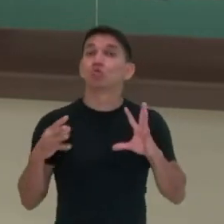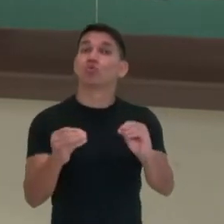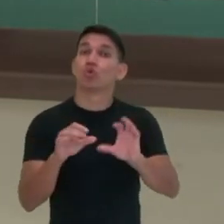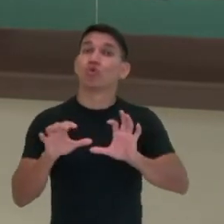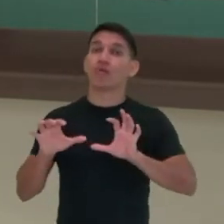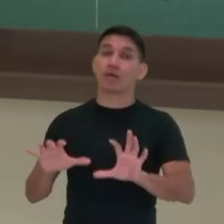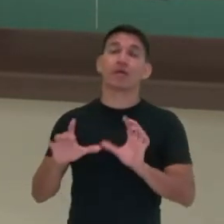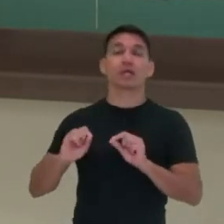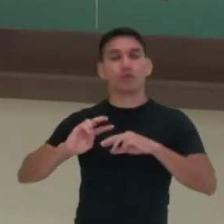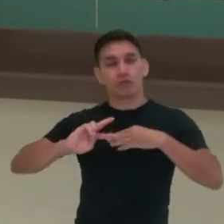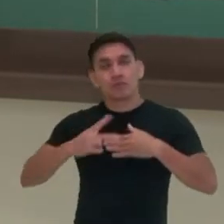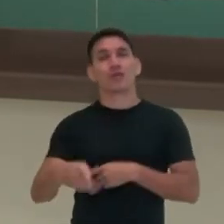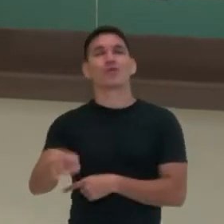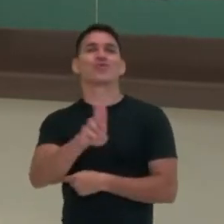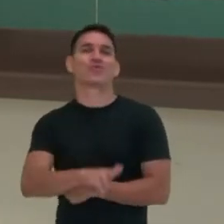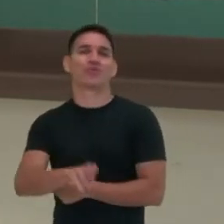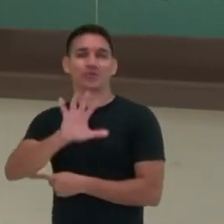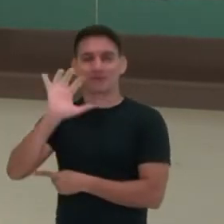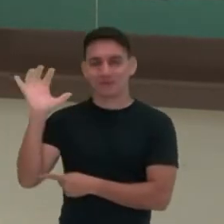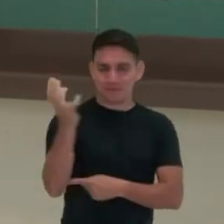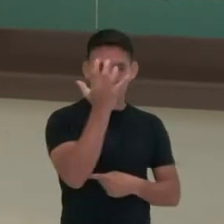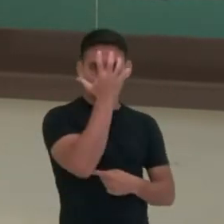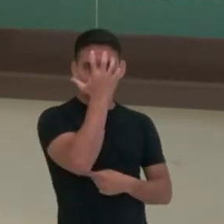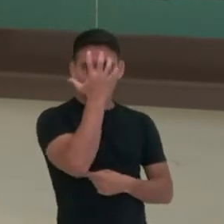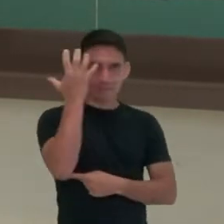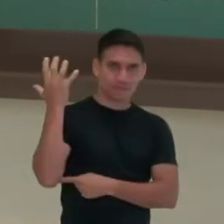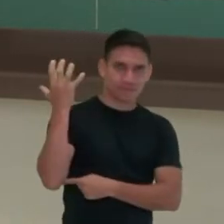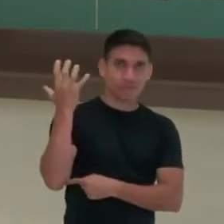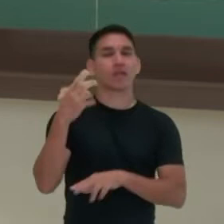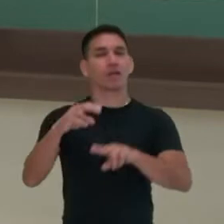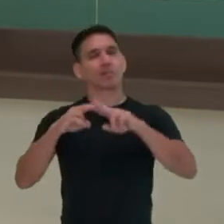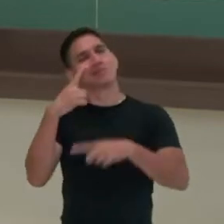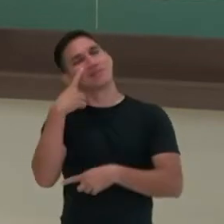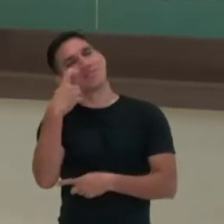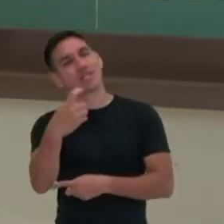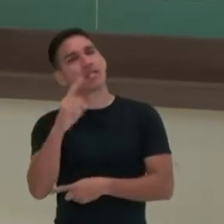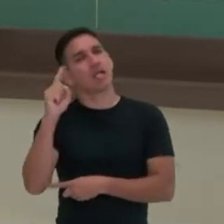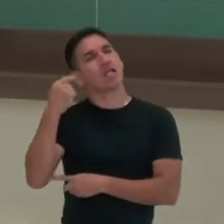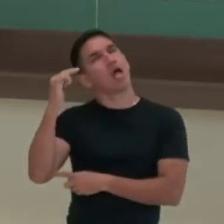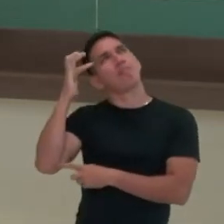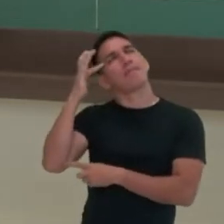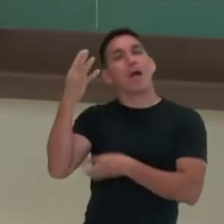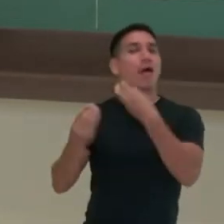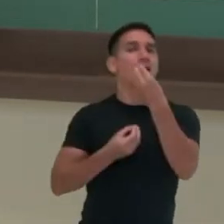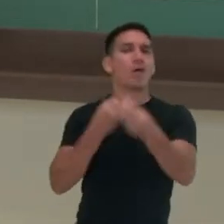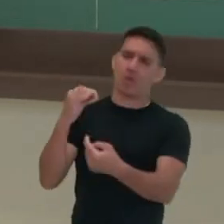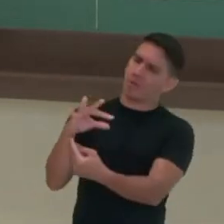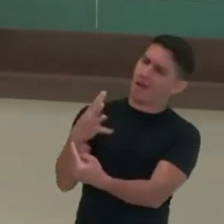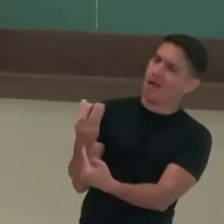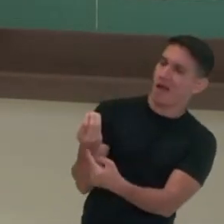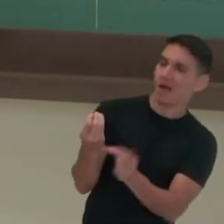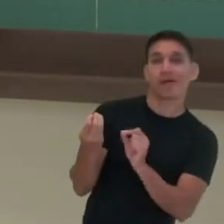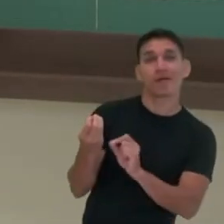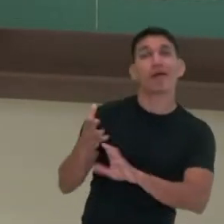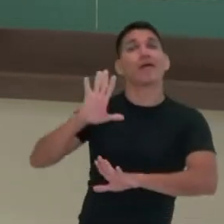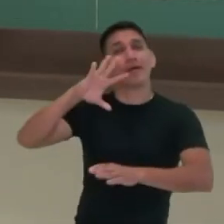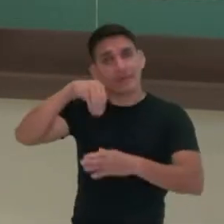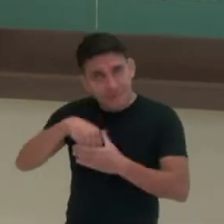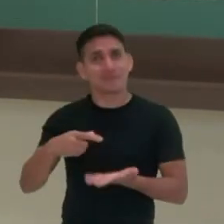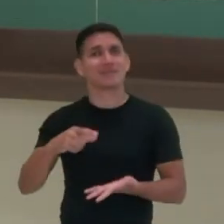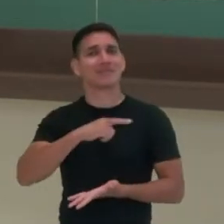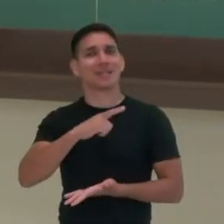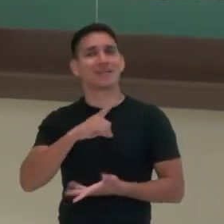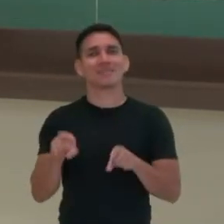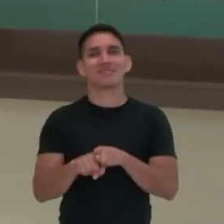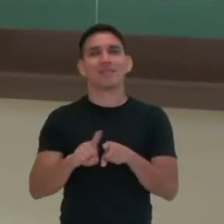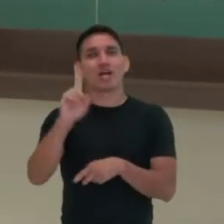para tudo isso se utiliza as máscaras. Então é bem interessante a gente pensar como a arte aparece no nosso dia a dia,